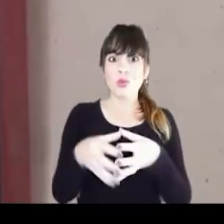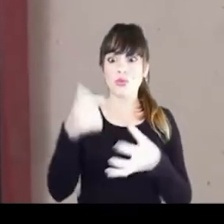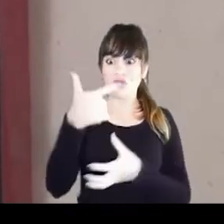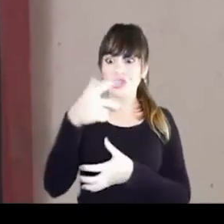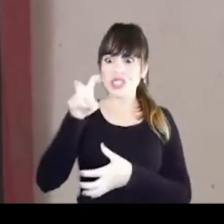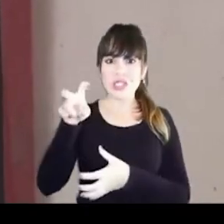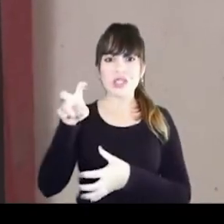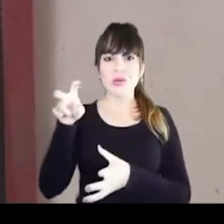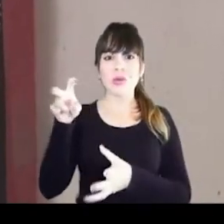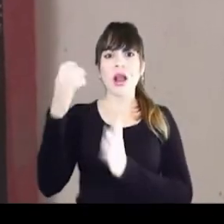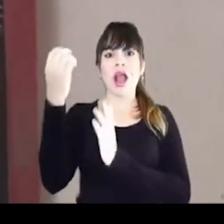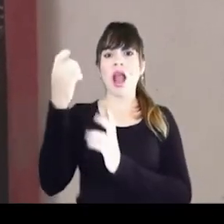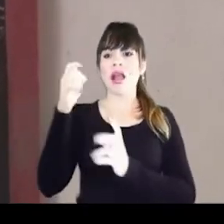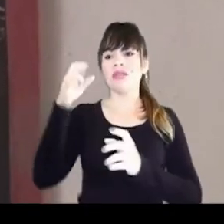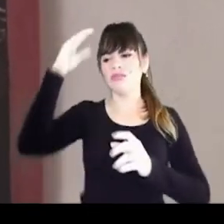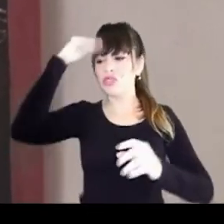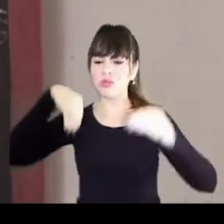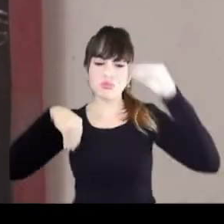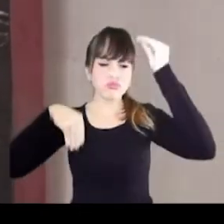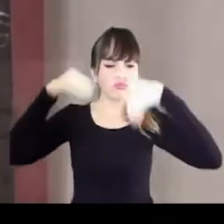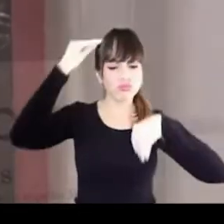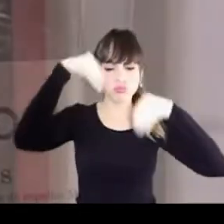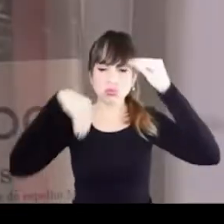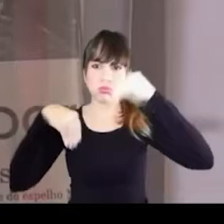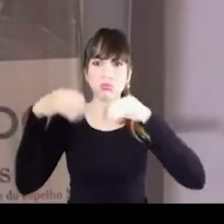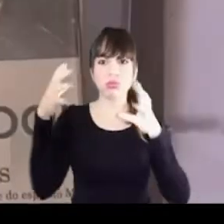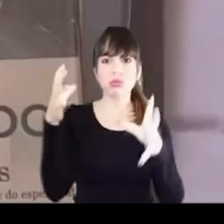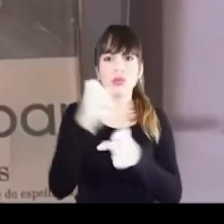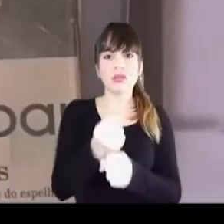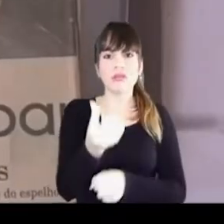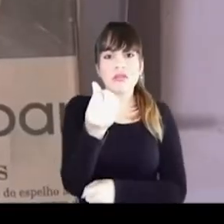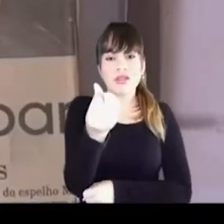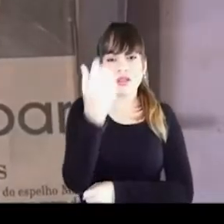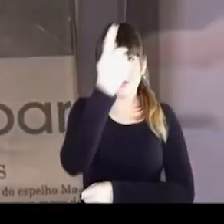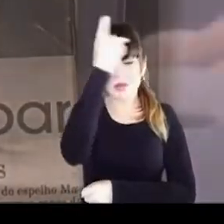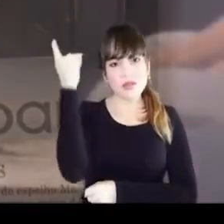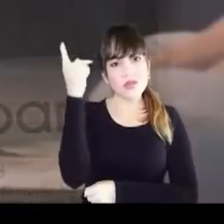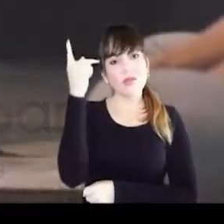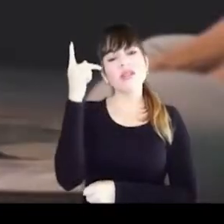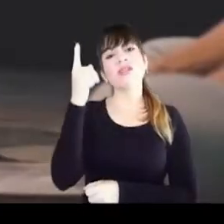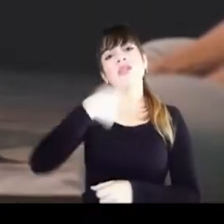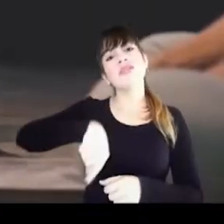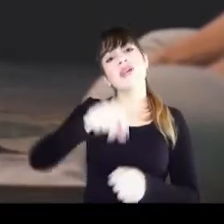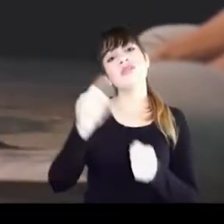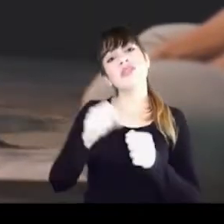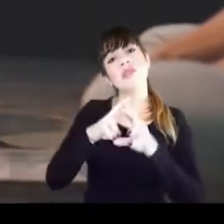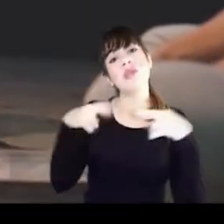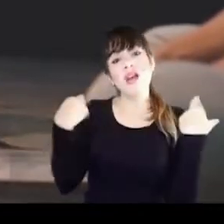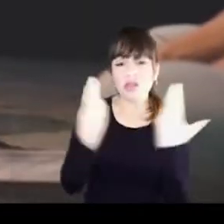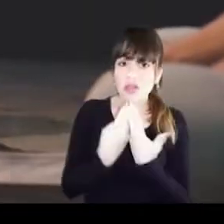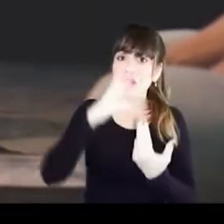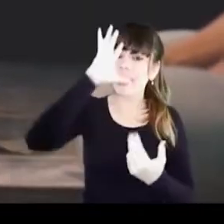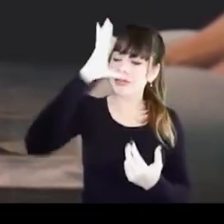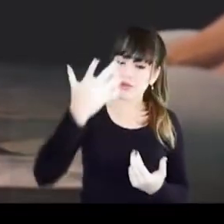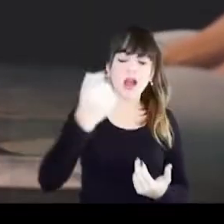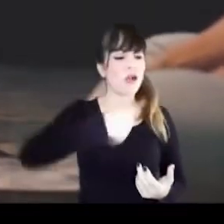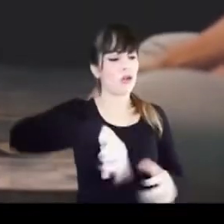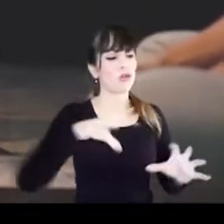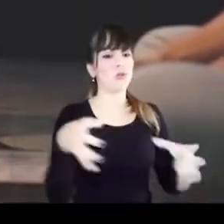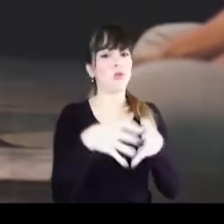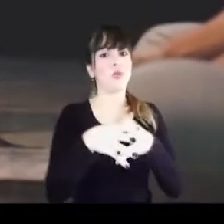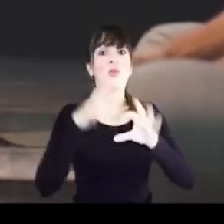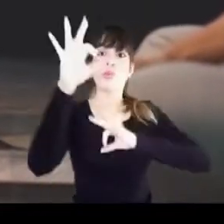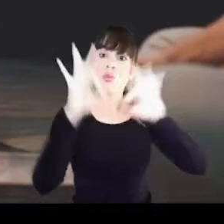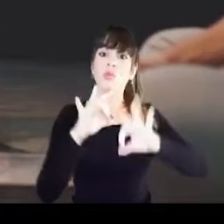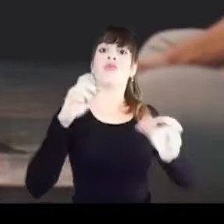Desse grupão ficaram 6 pessoas na época. E a gente fez uma reunião e resolvemos. Agora